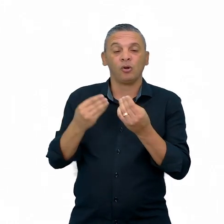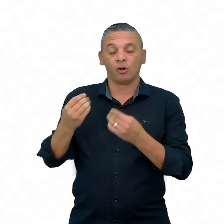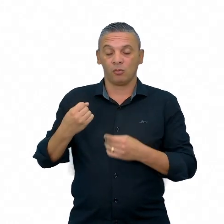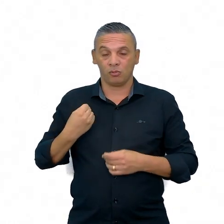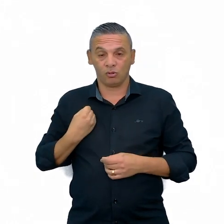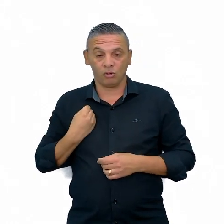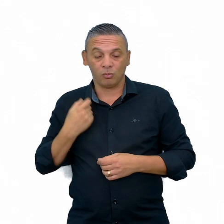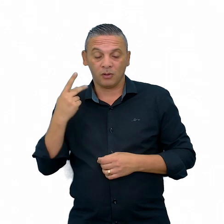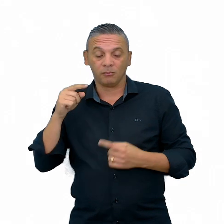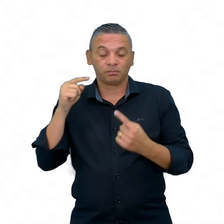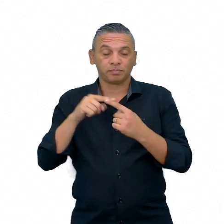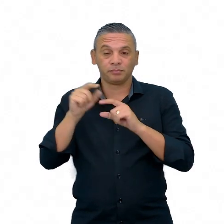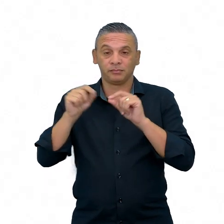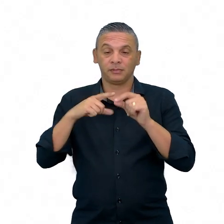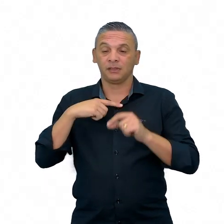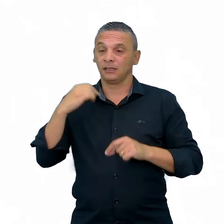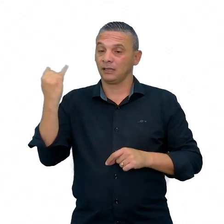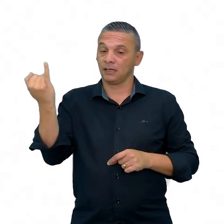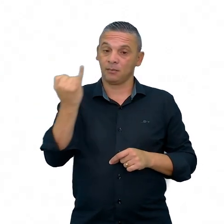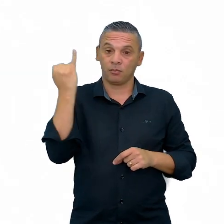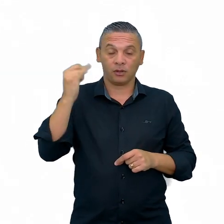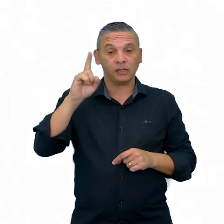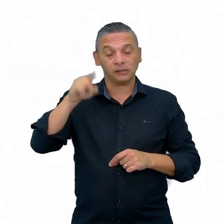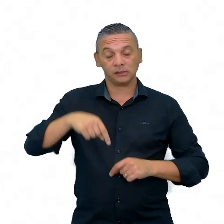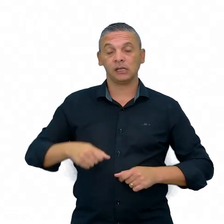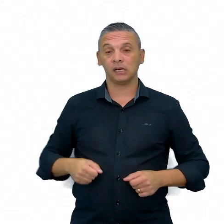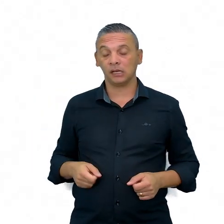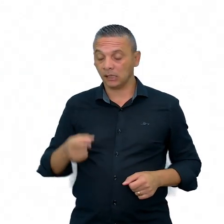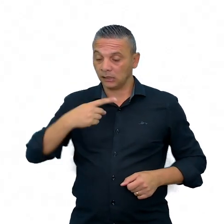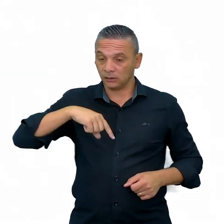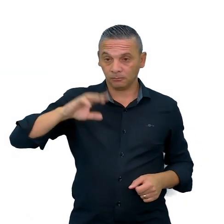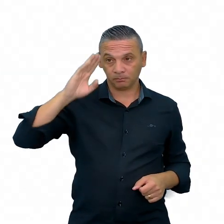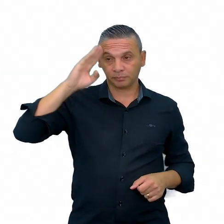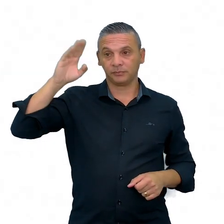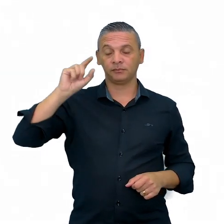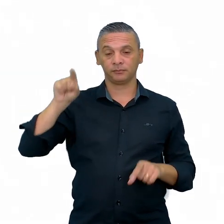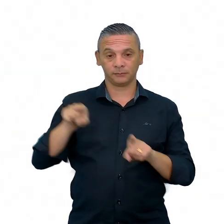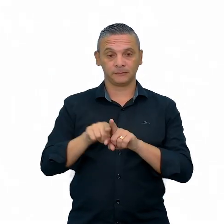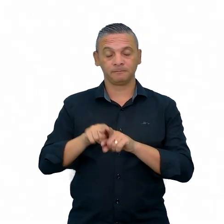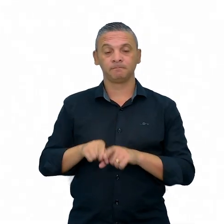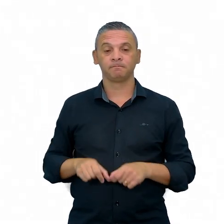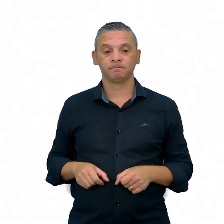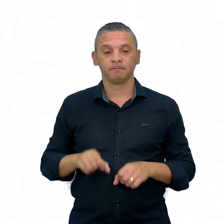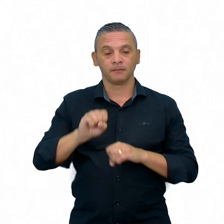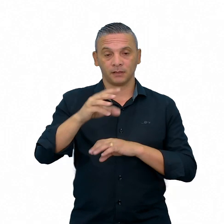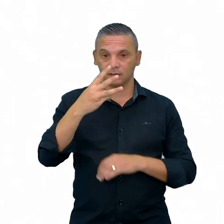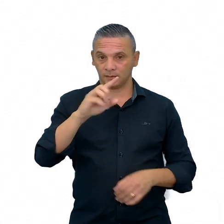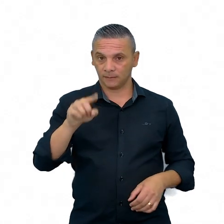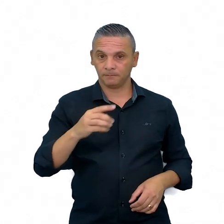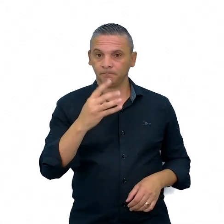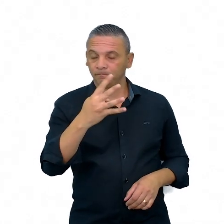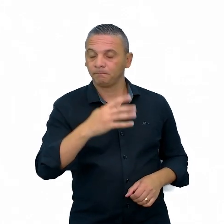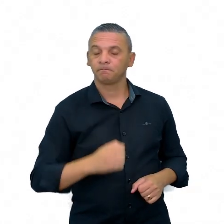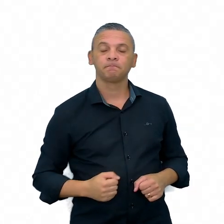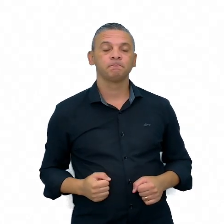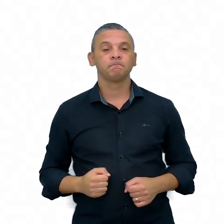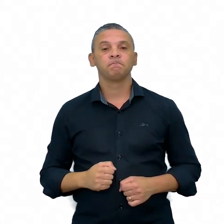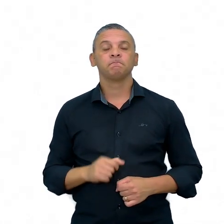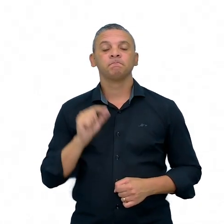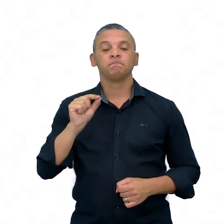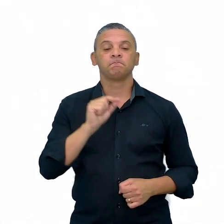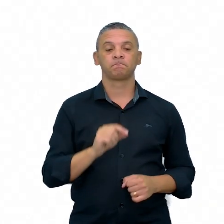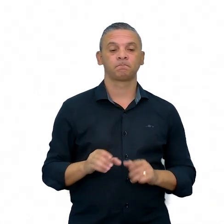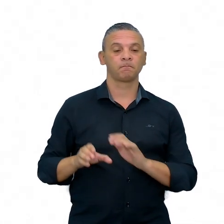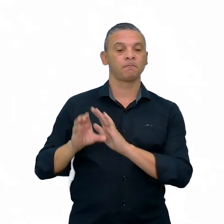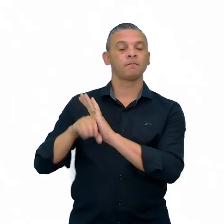dessa razão, isso é muito importante também a gente destacar. Na aula 3 e 4, nós temos a utilização deste